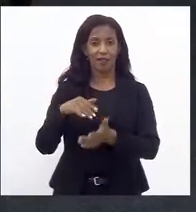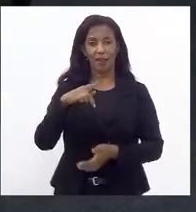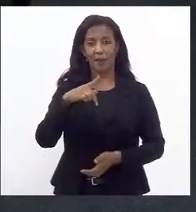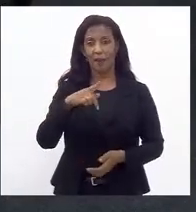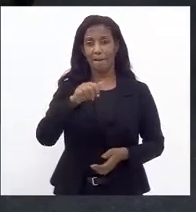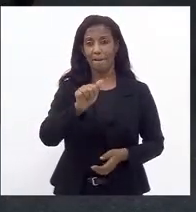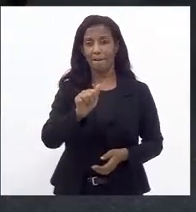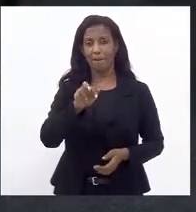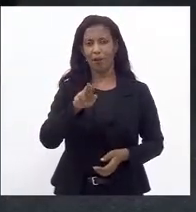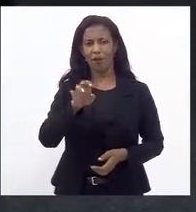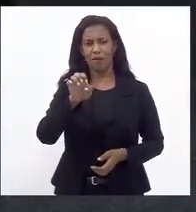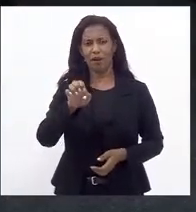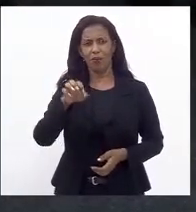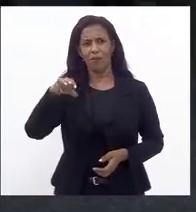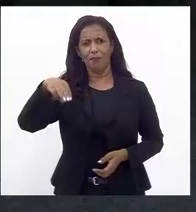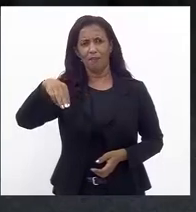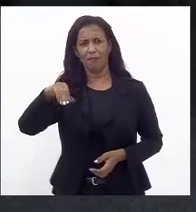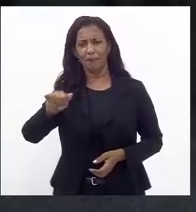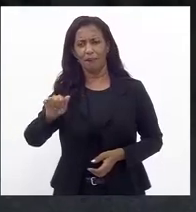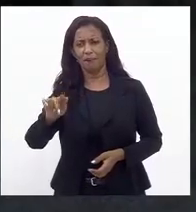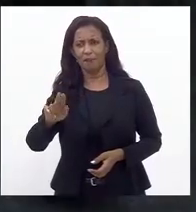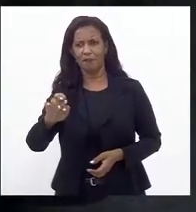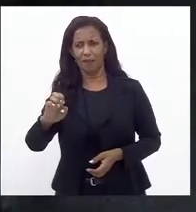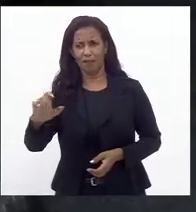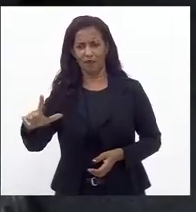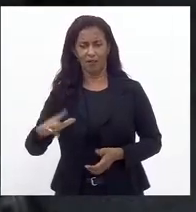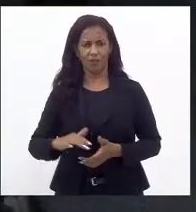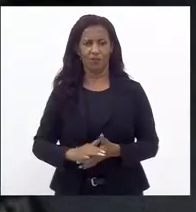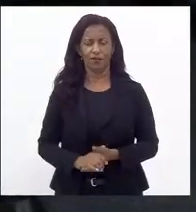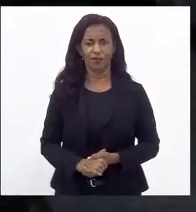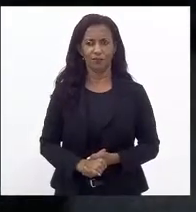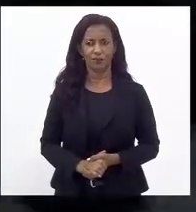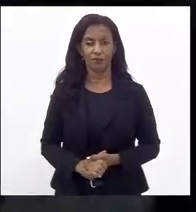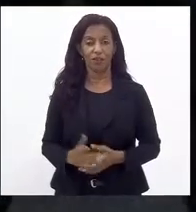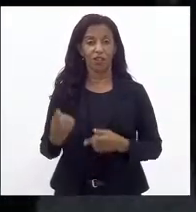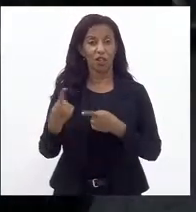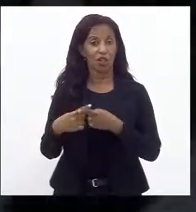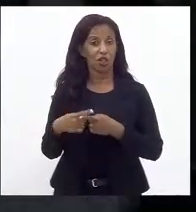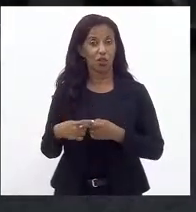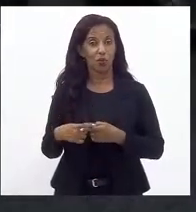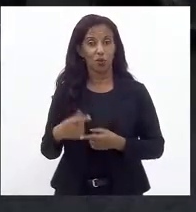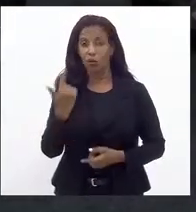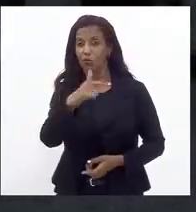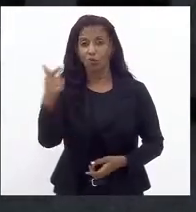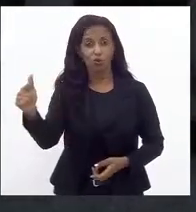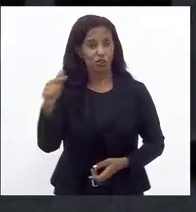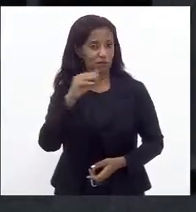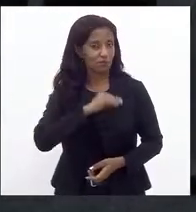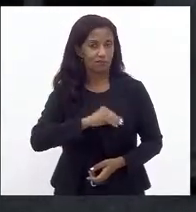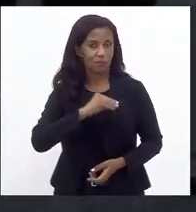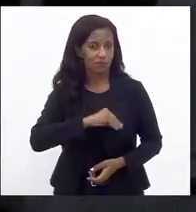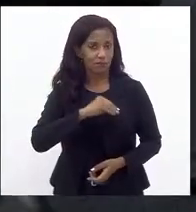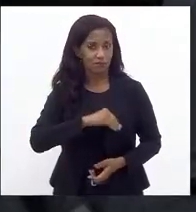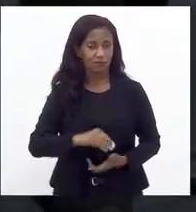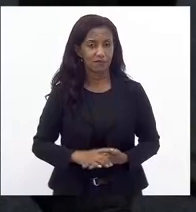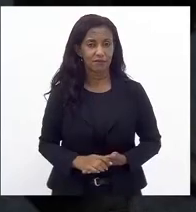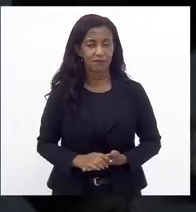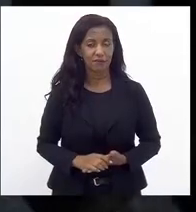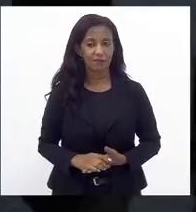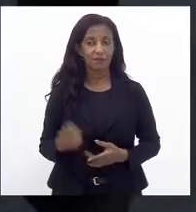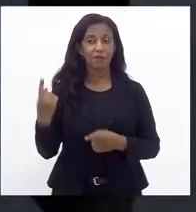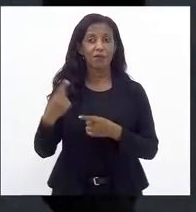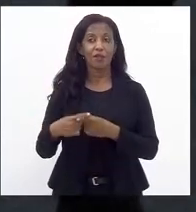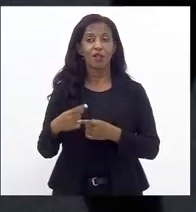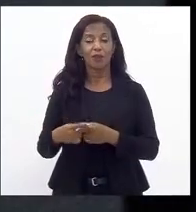Miguel onde moro e porque fiquei sem salário bom e